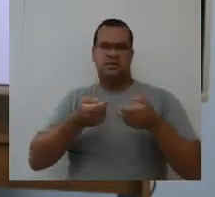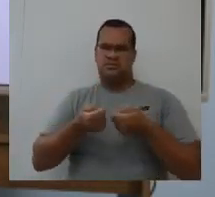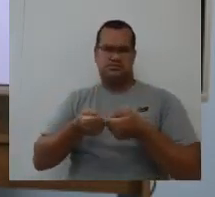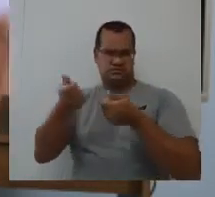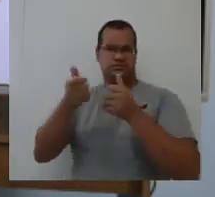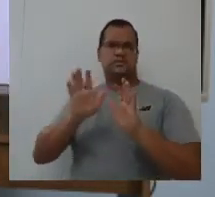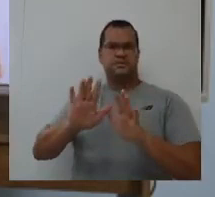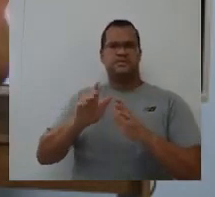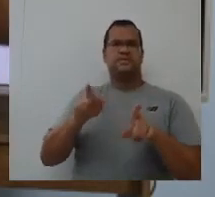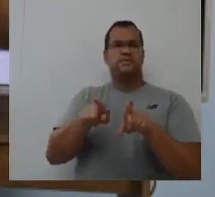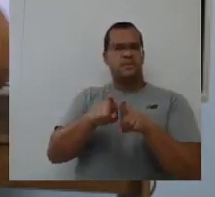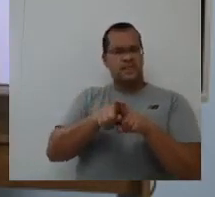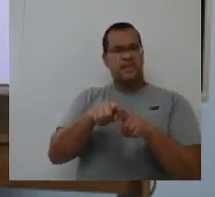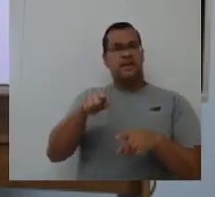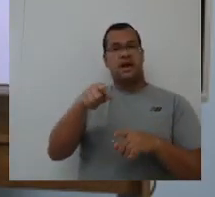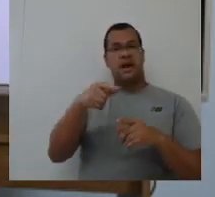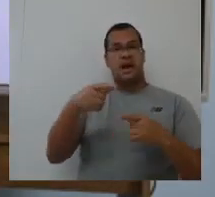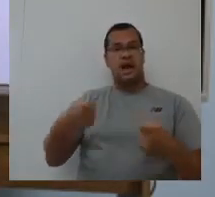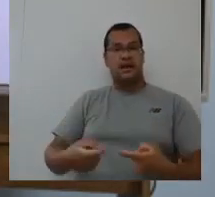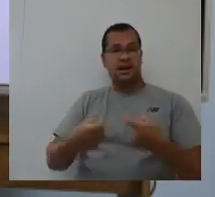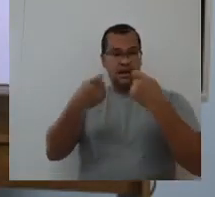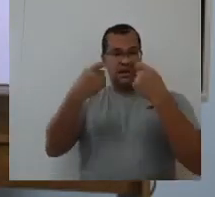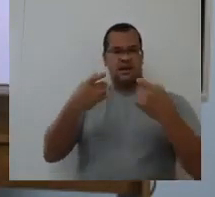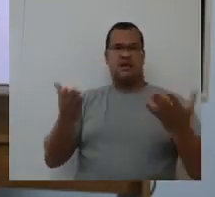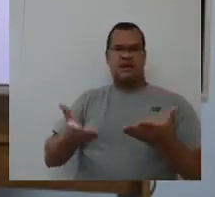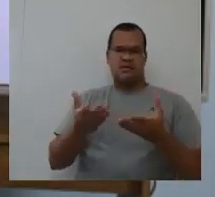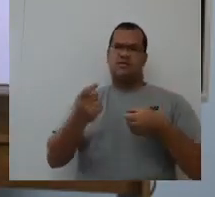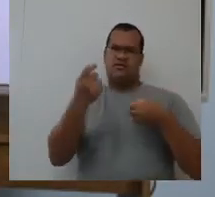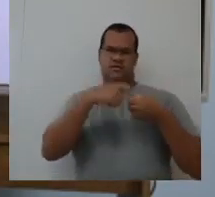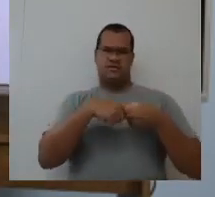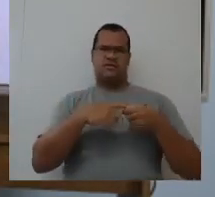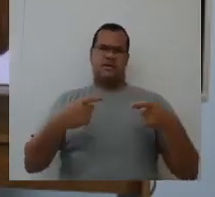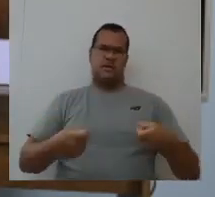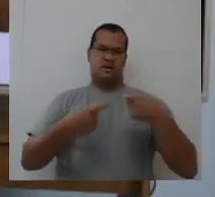pouco disso. Aí, a guerra. Deixa eu voltar aqui.